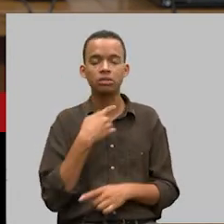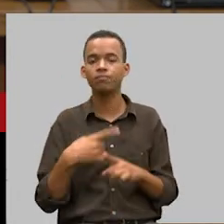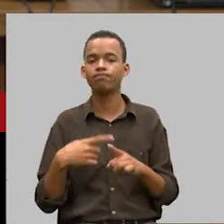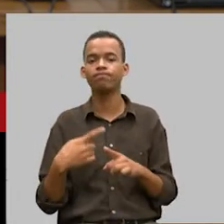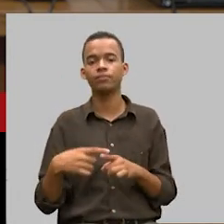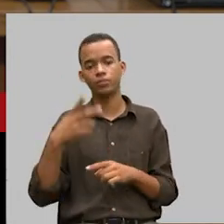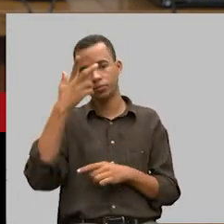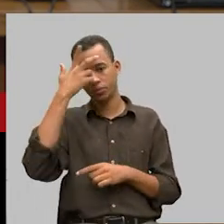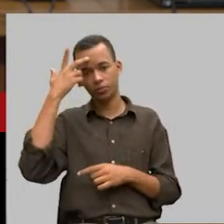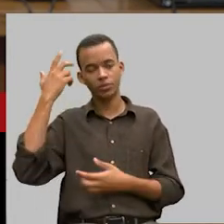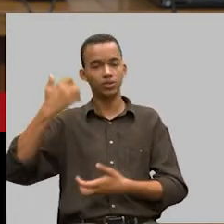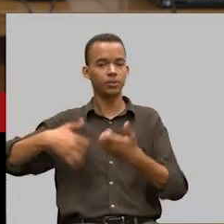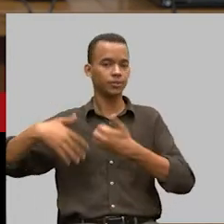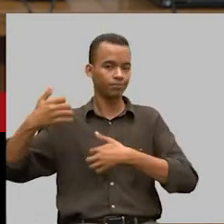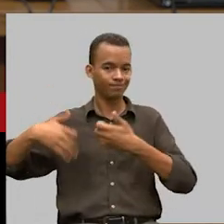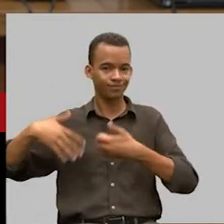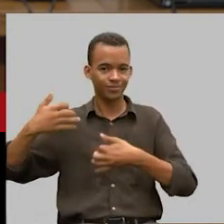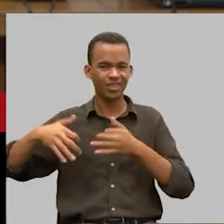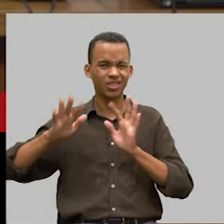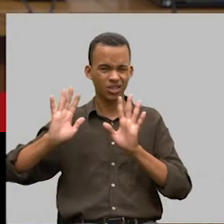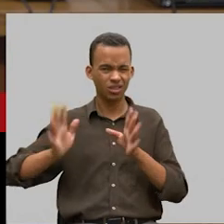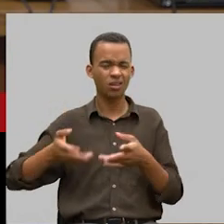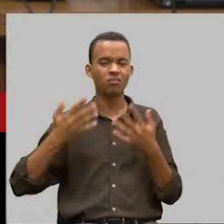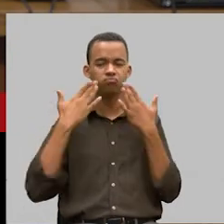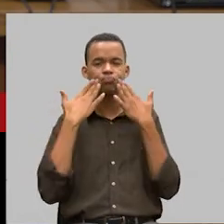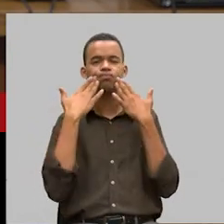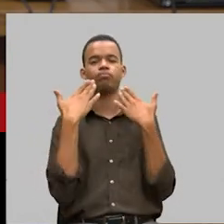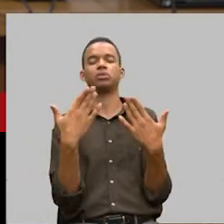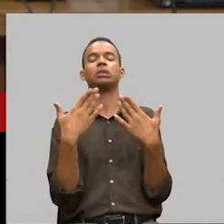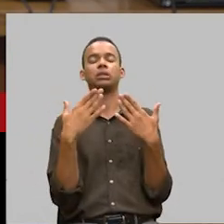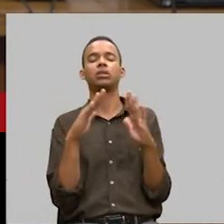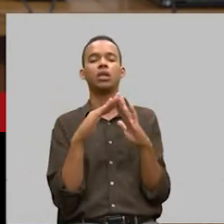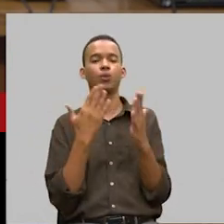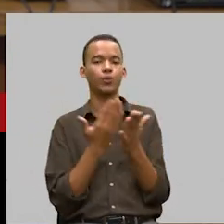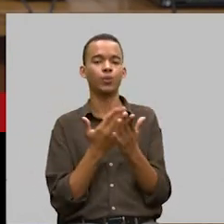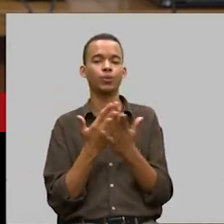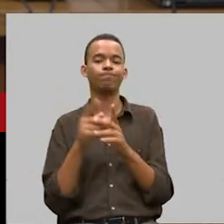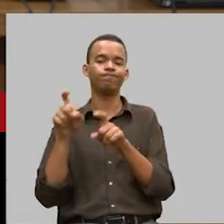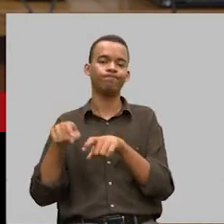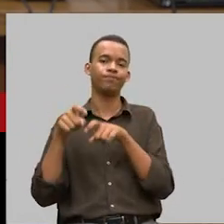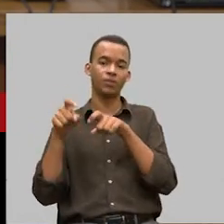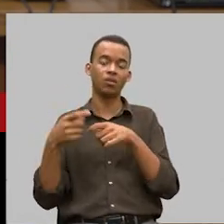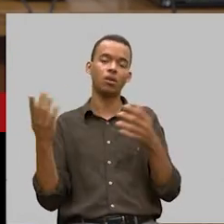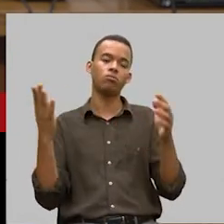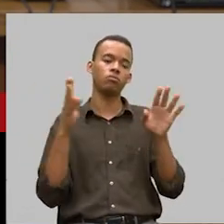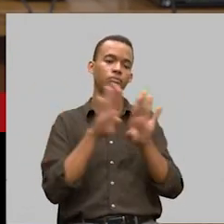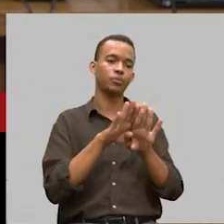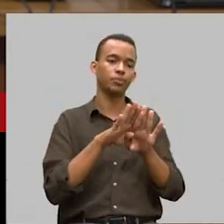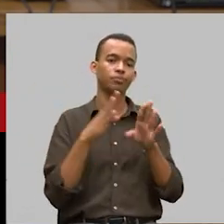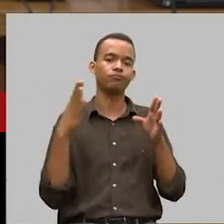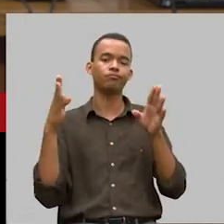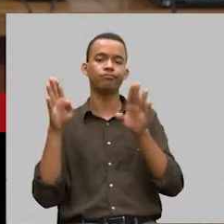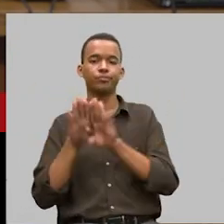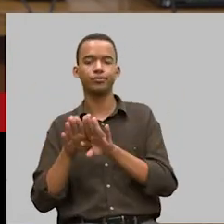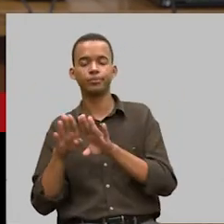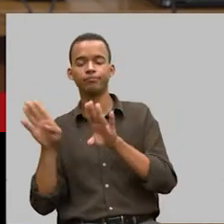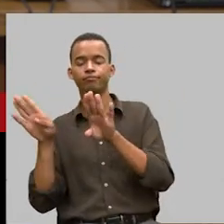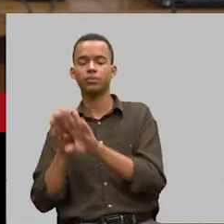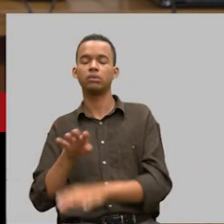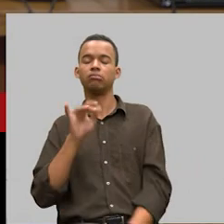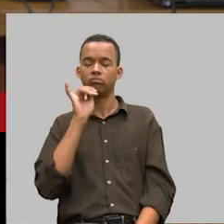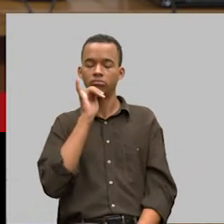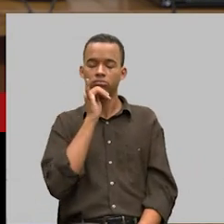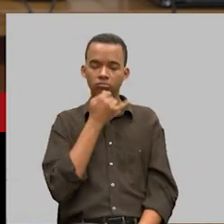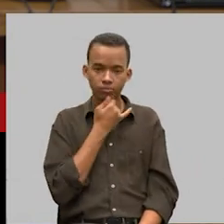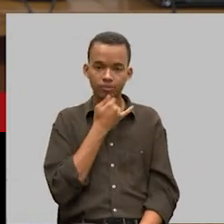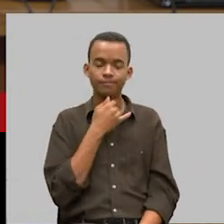E mesmo pela deputada né que Aram o número de escolas do campo fechadas né Tem uma tese de uma professora Nossa lá